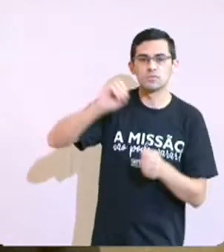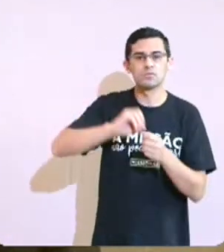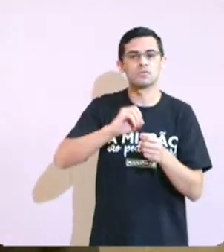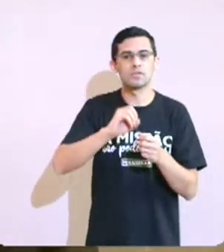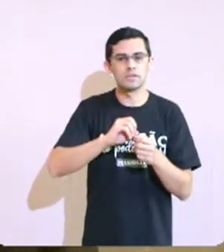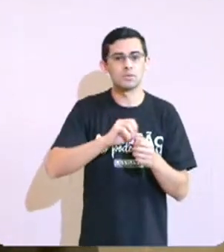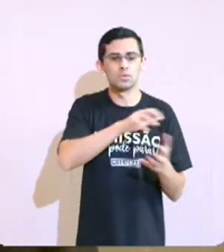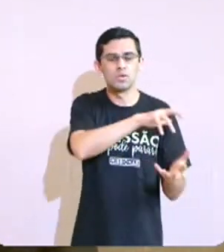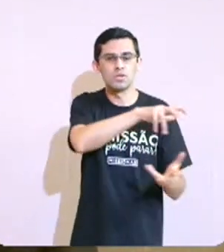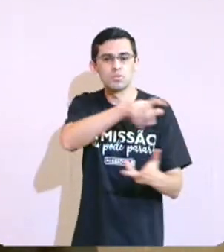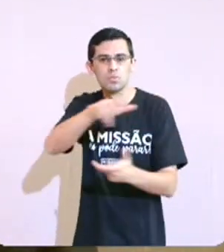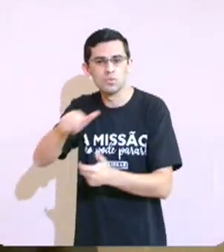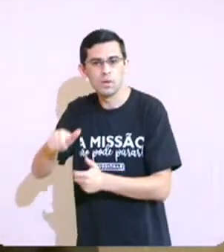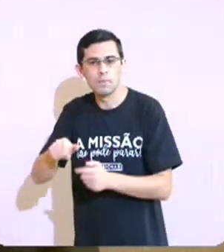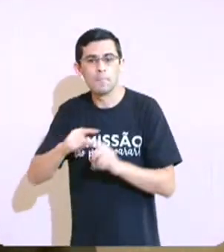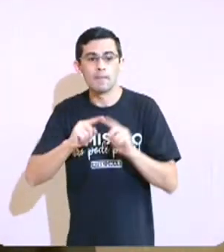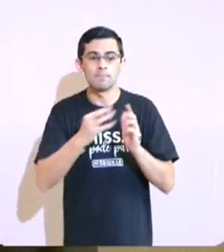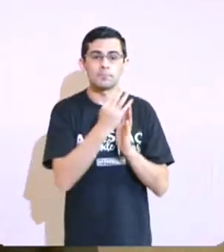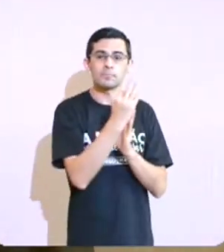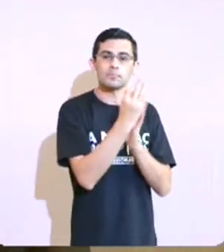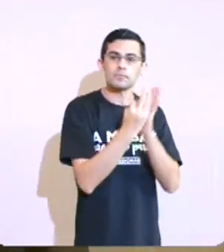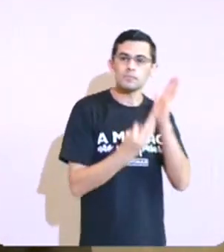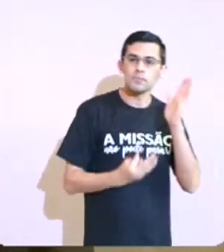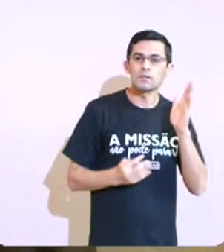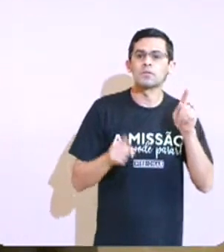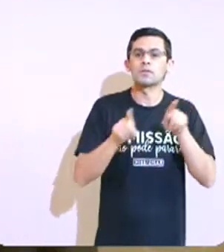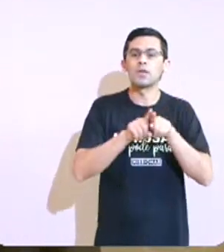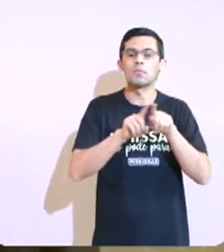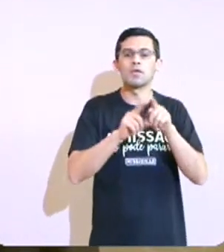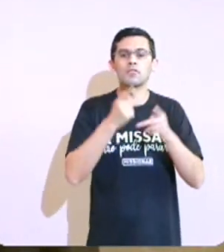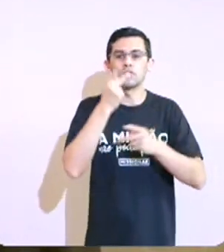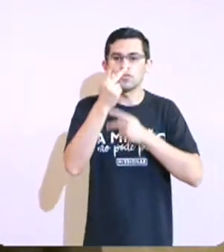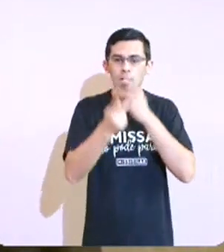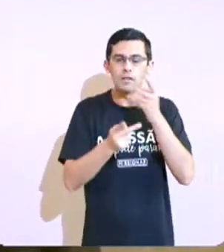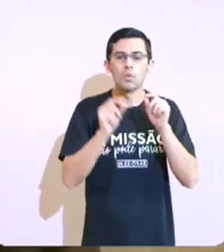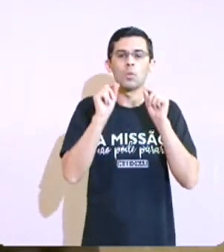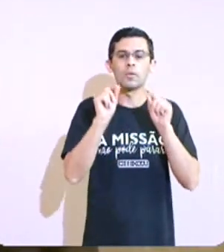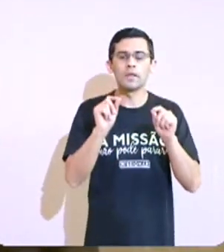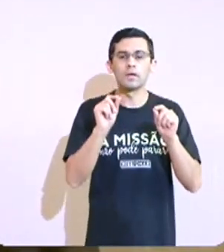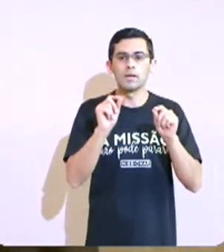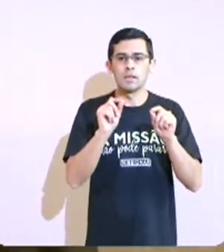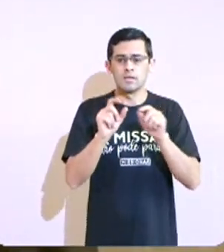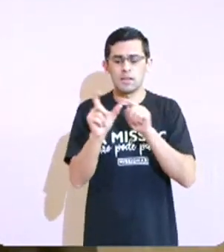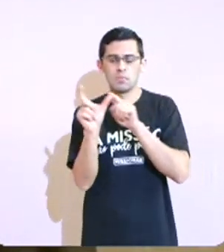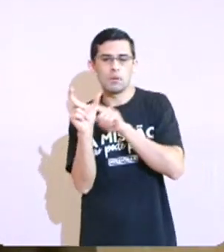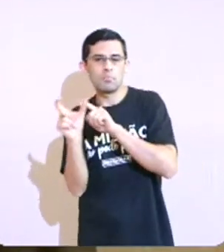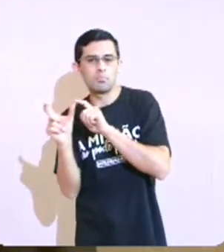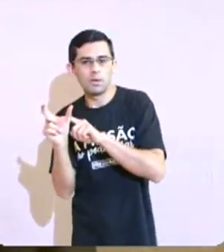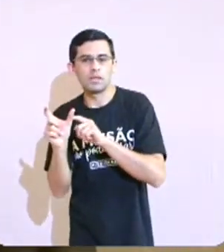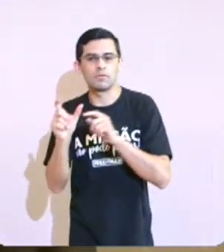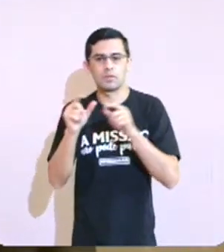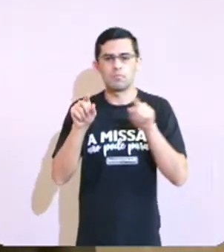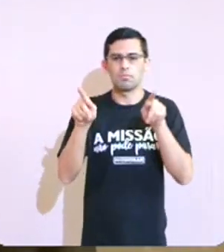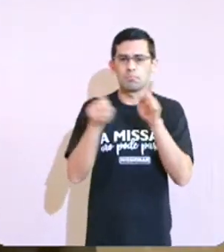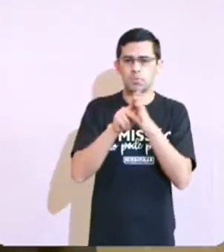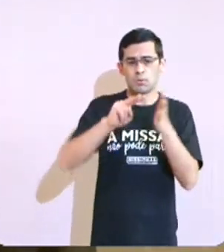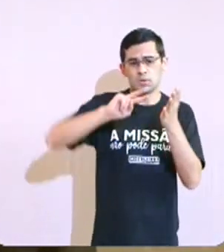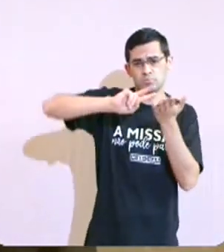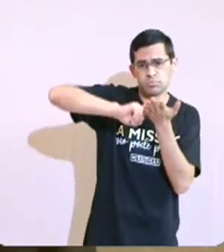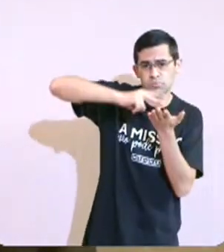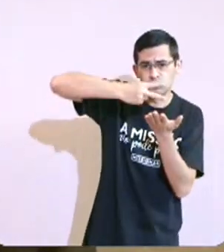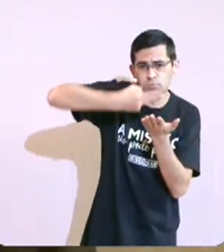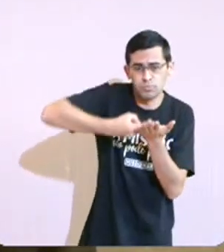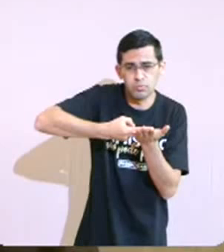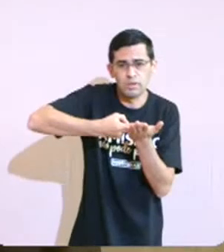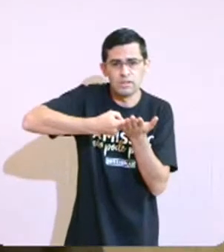área. Mas o texto fala de Malaquia. Malaquia é uma palavra traduzida no texto